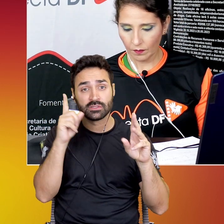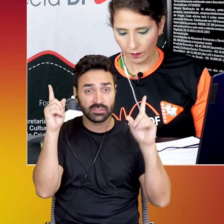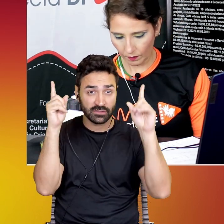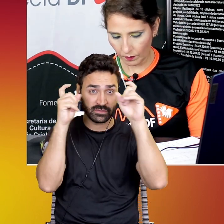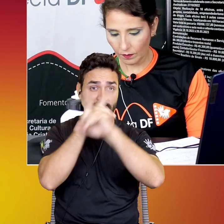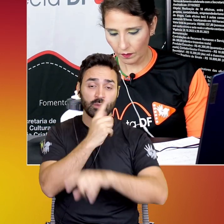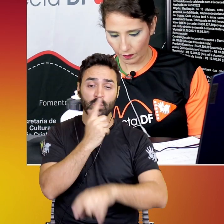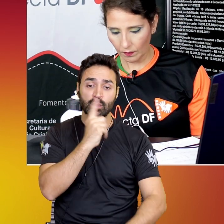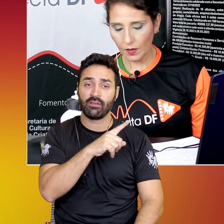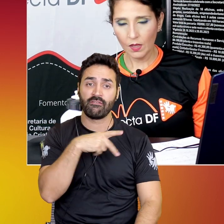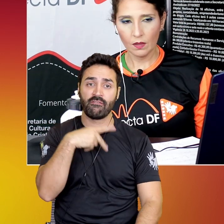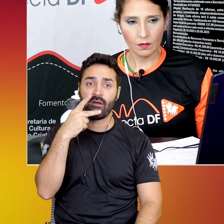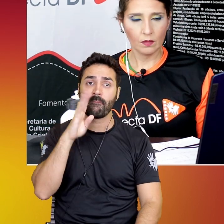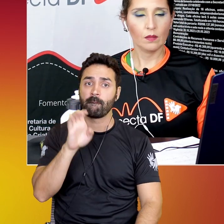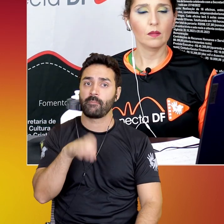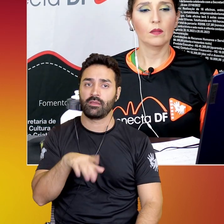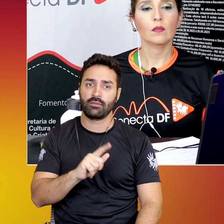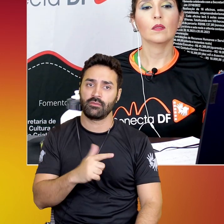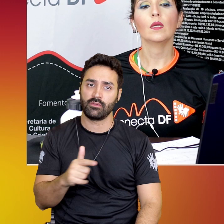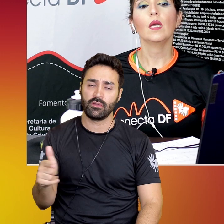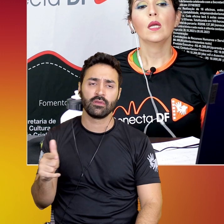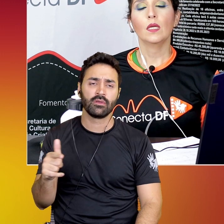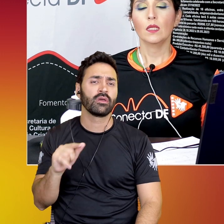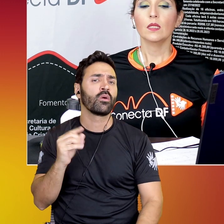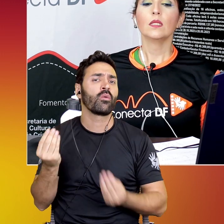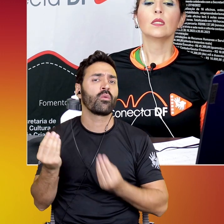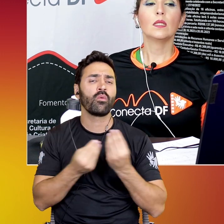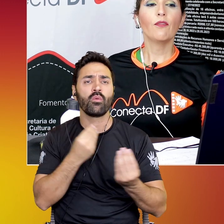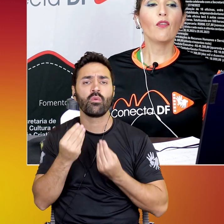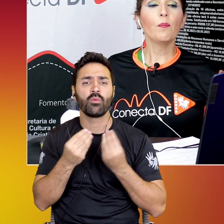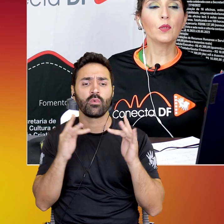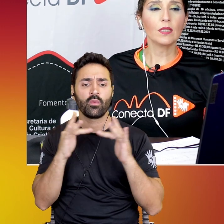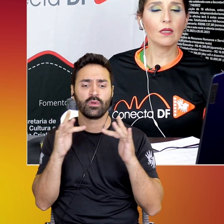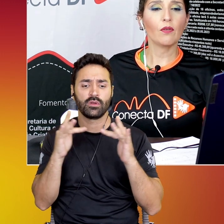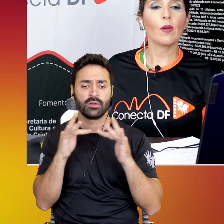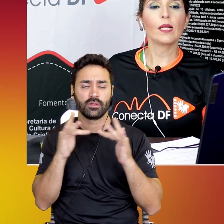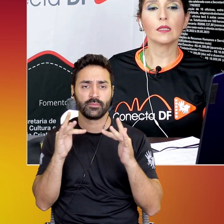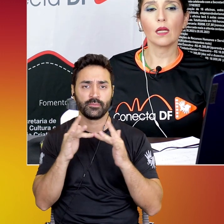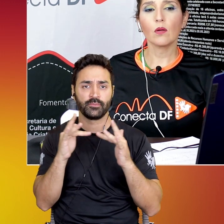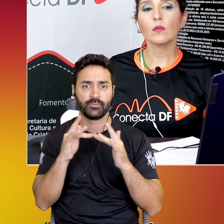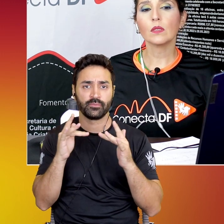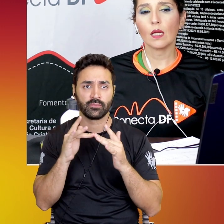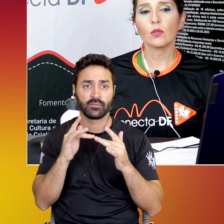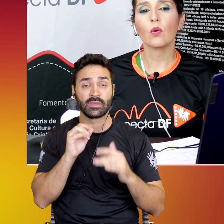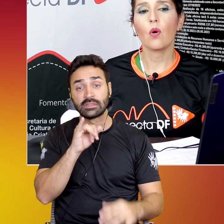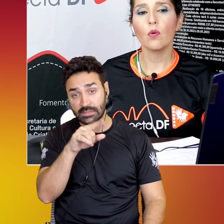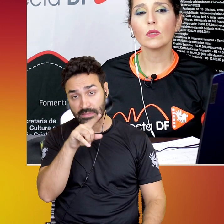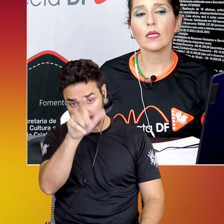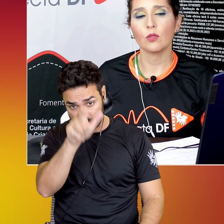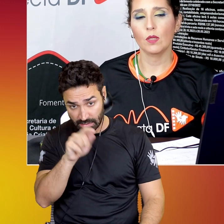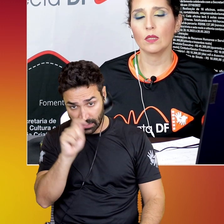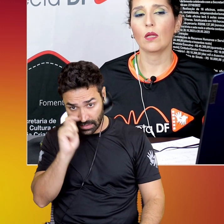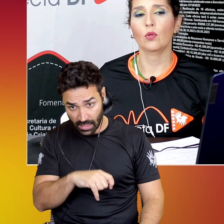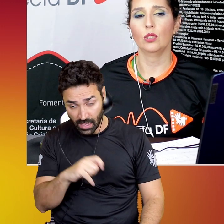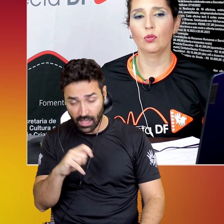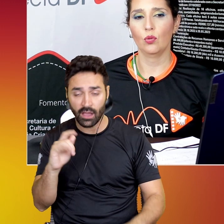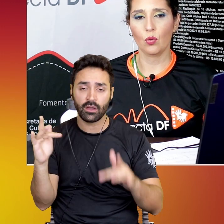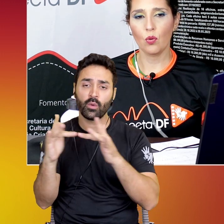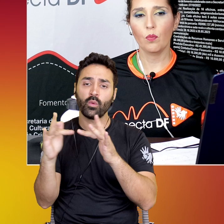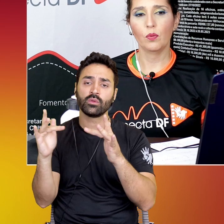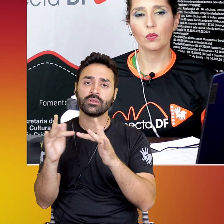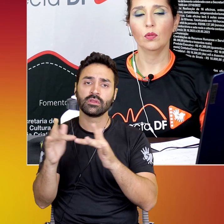falar. Então, com quem que ela pode se comunicar? Se for possível ela entrar em contato com os